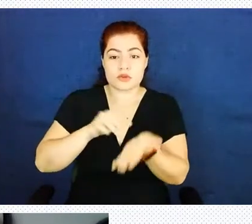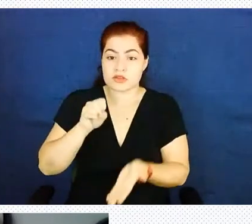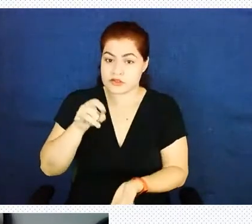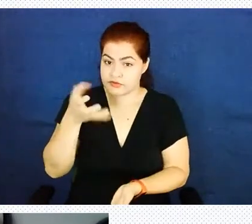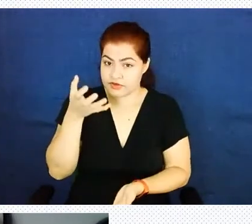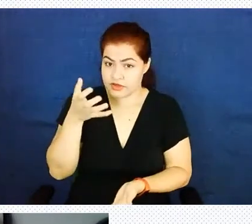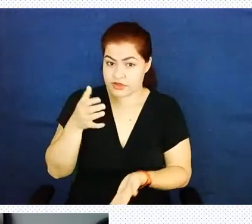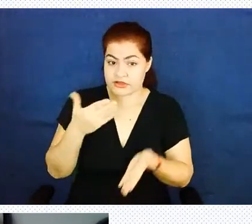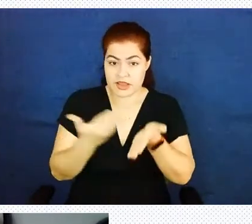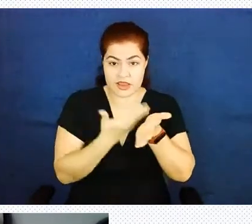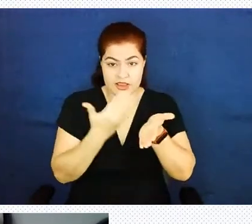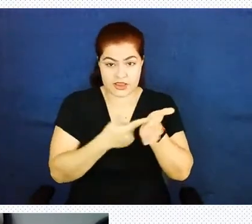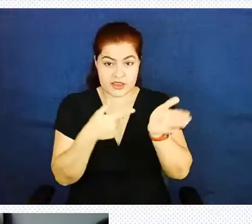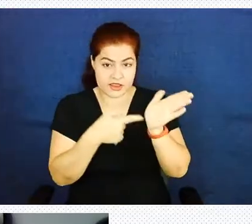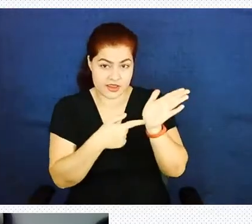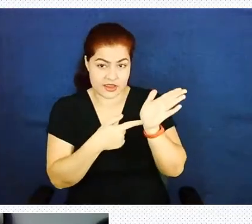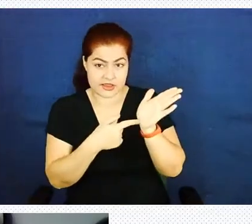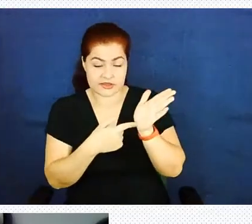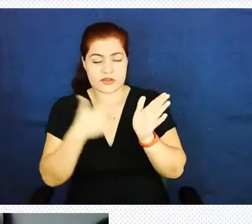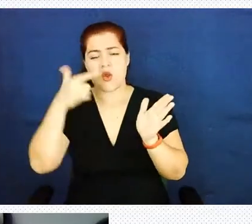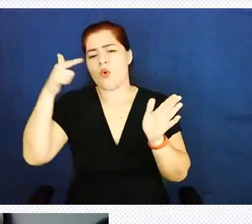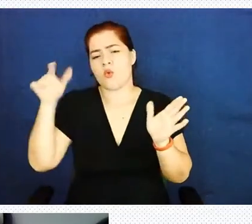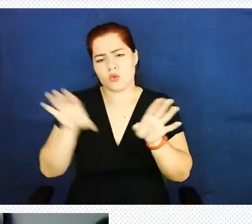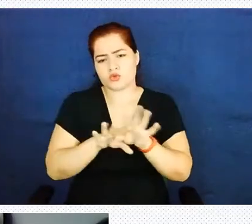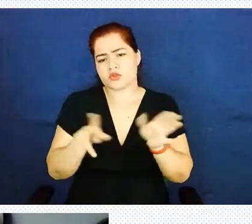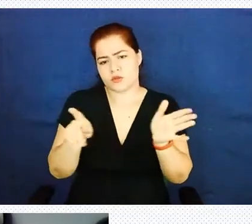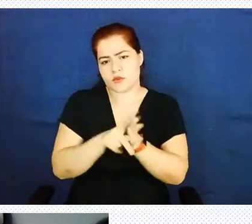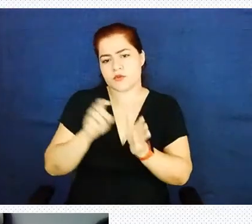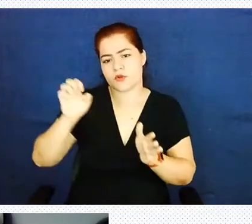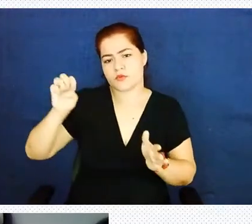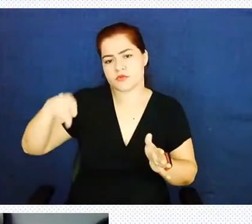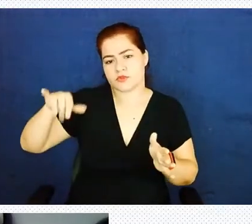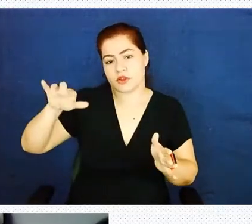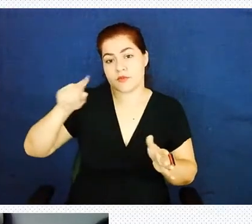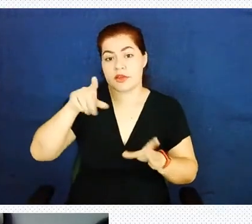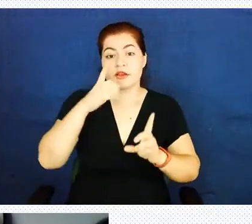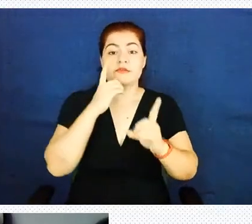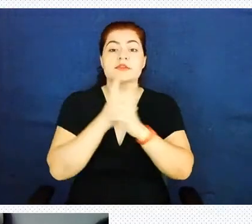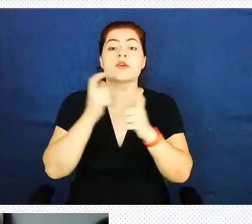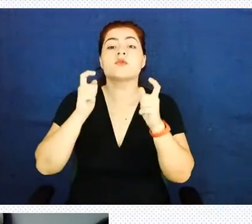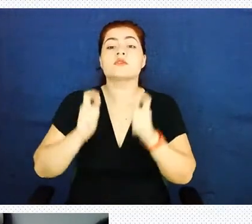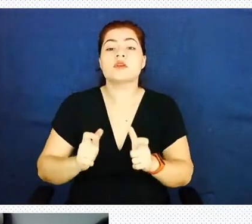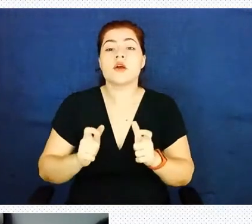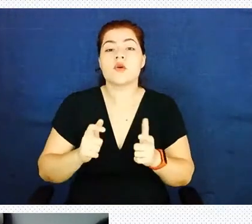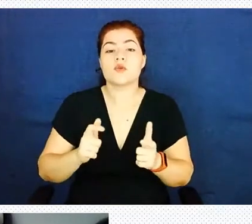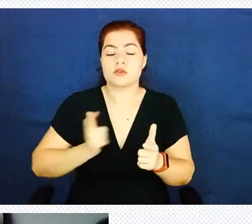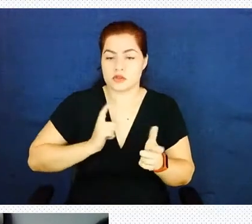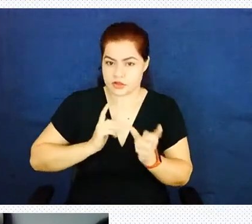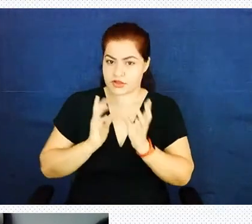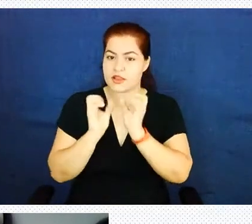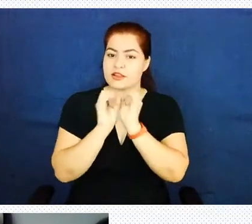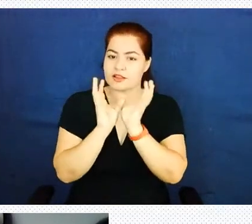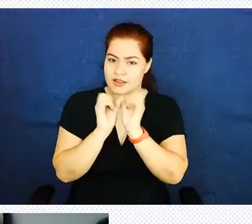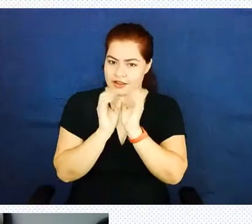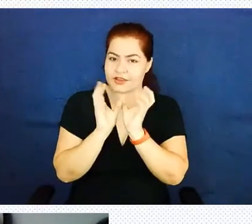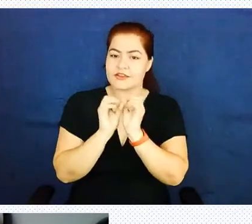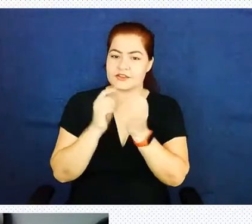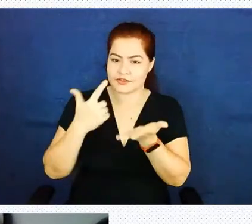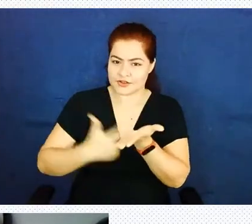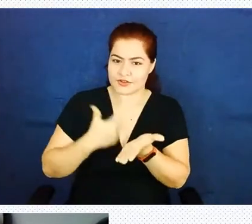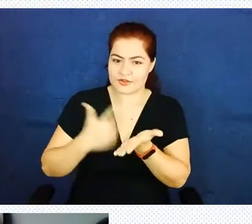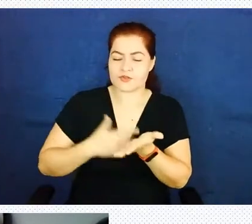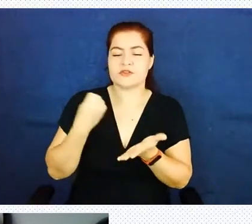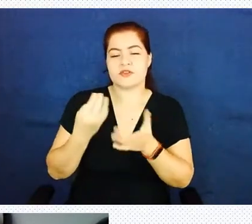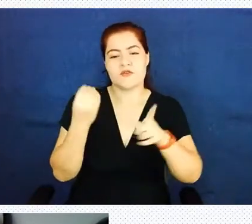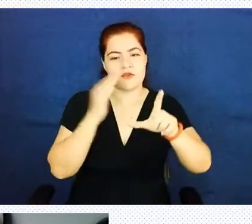esse livro aí ou outros da Amélia Rodrigues, você encontra na Ediluz Livros. Vamos colocar